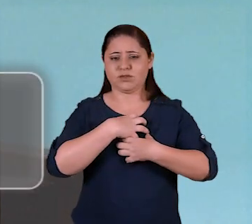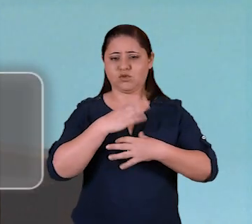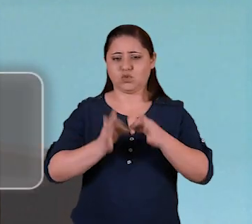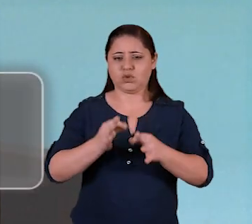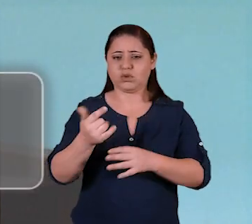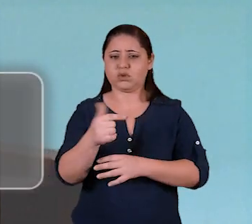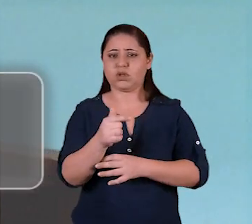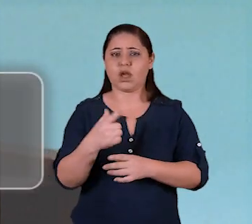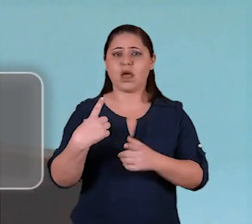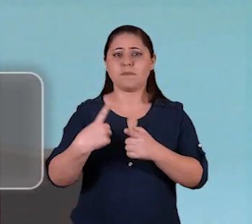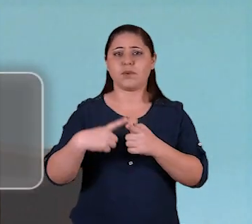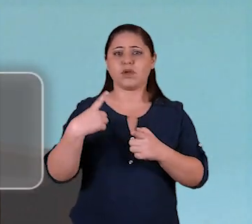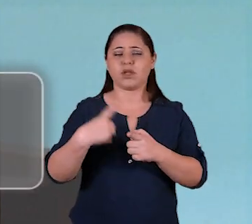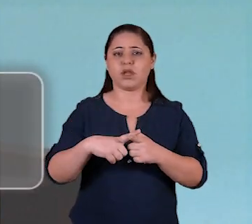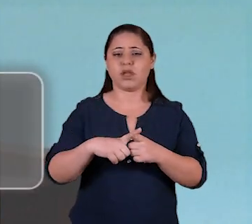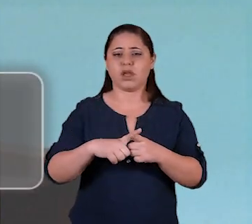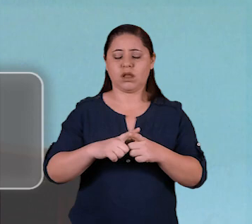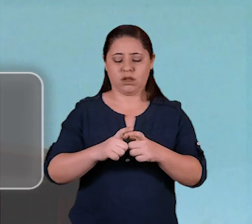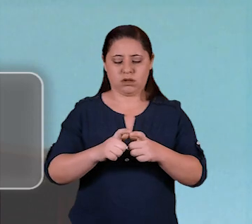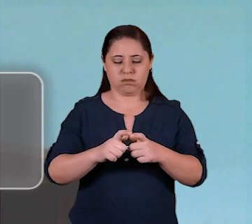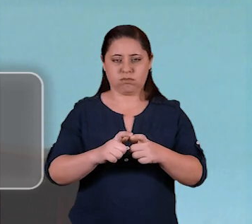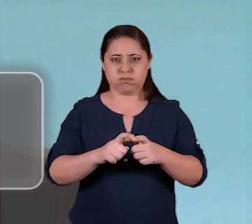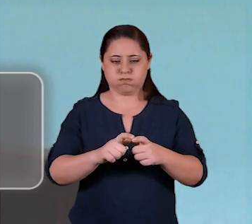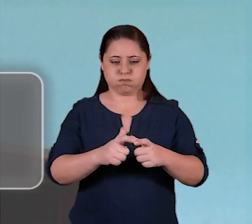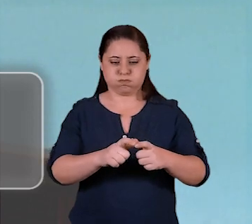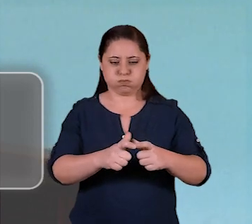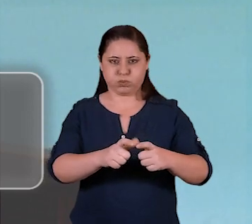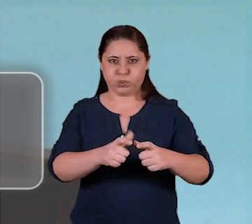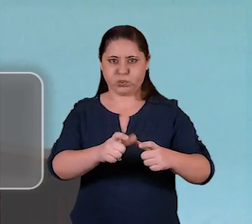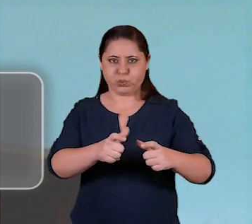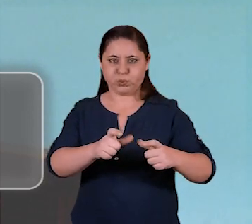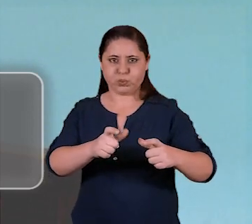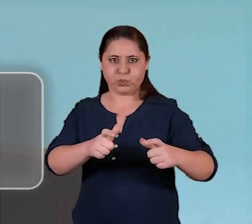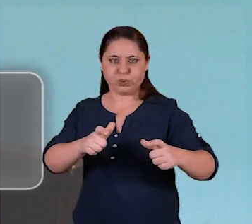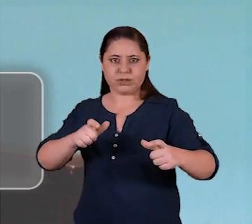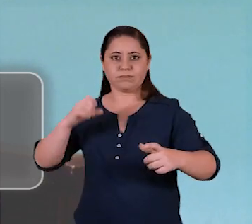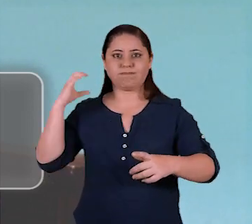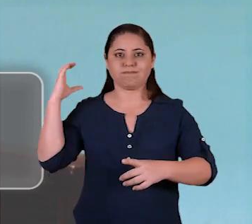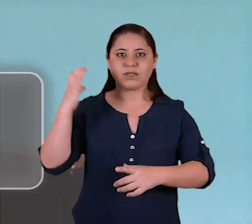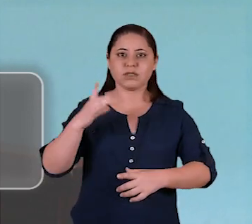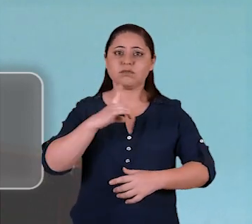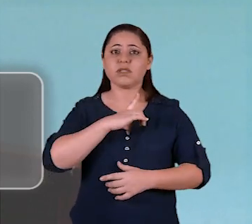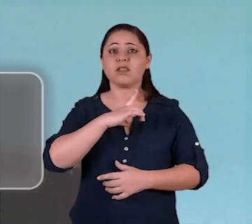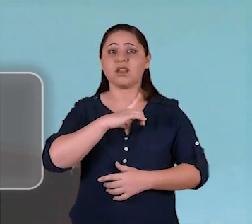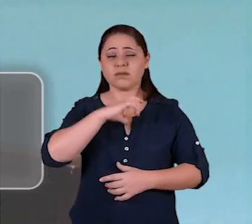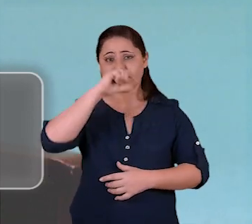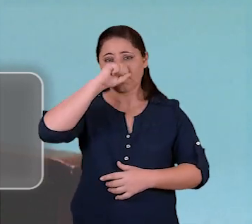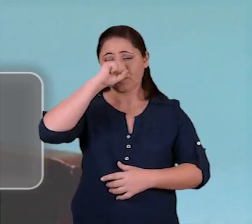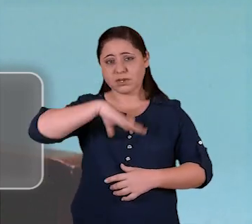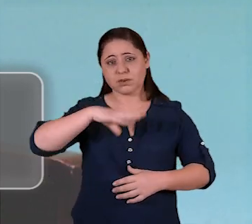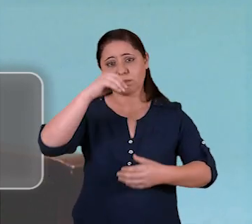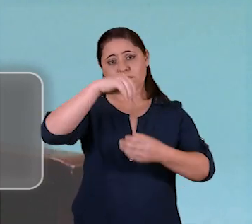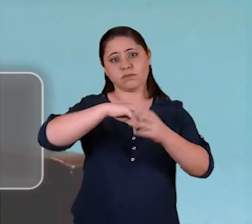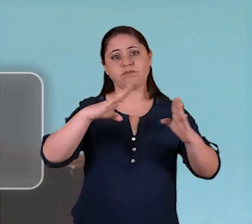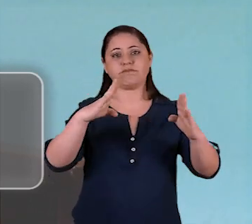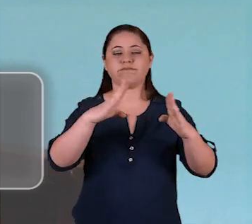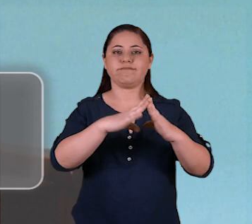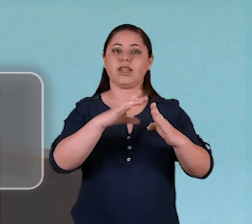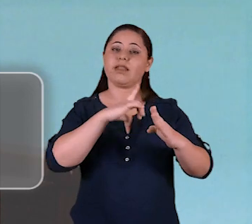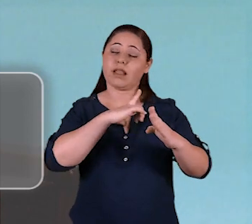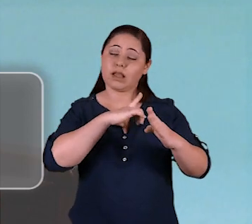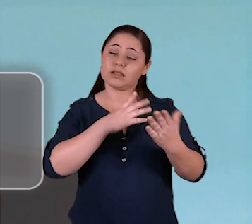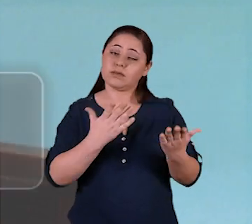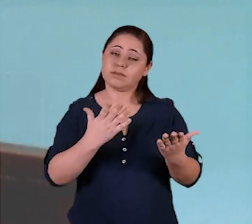impunidade, ela é decorrente do grande volume de crimes de violência doméstica que está acontecendo, né? E